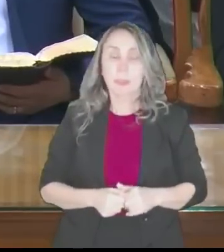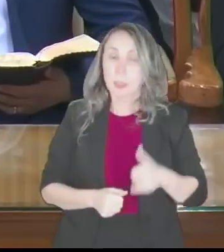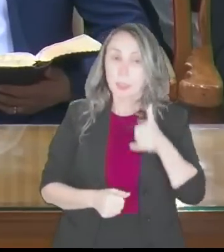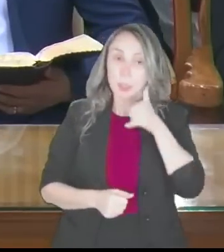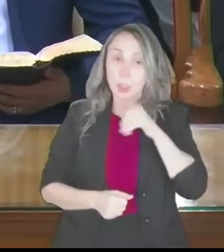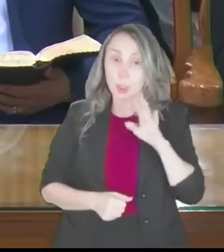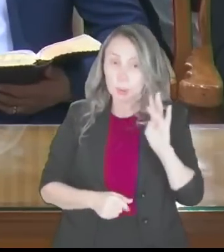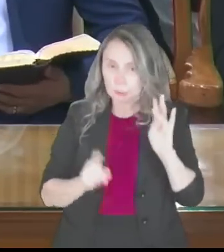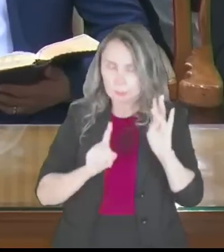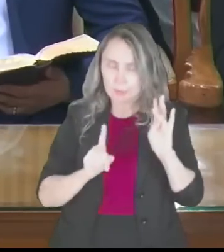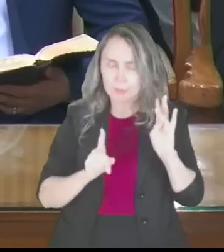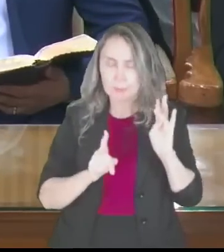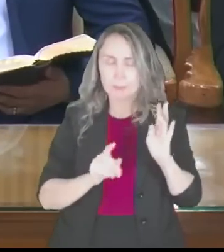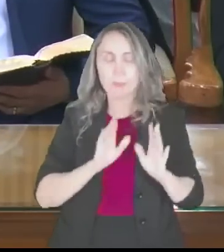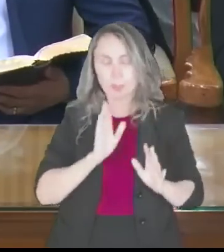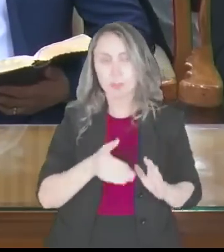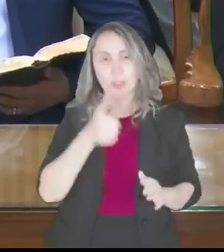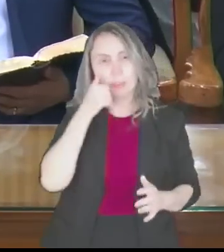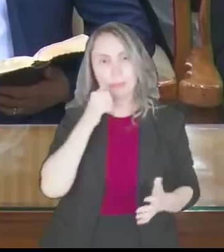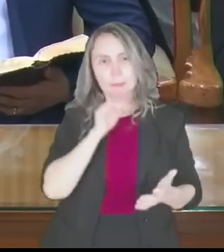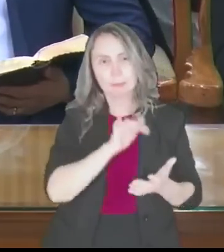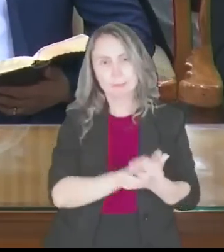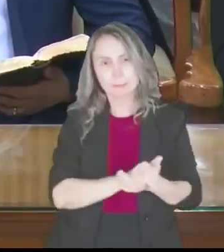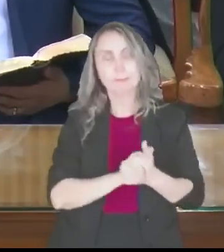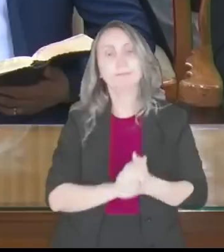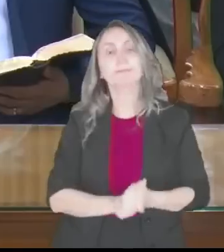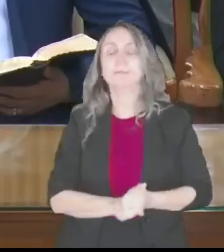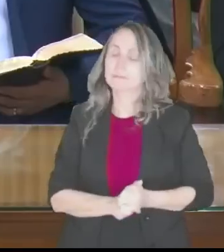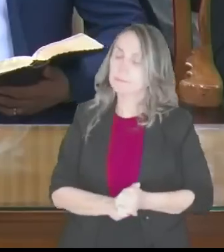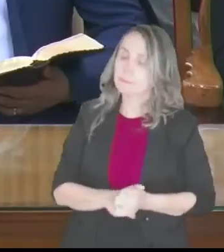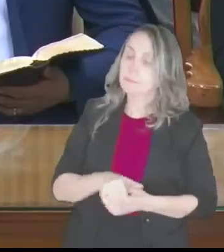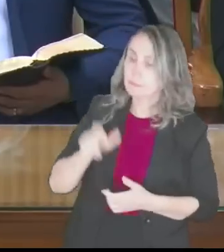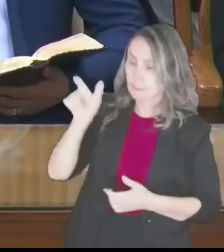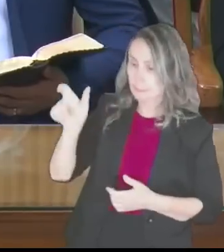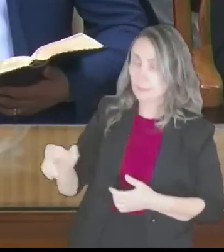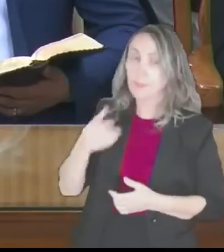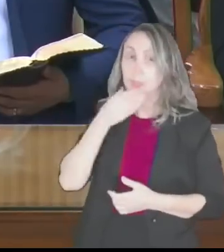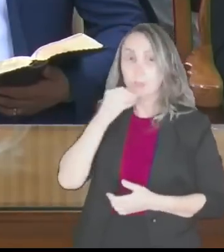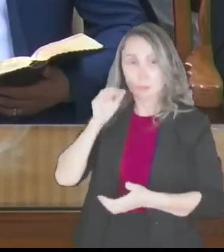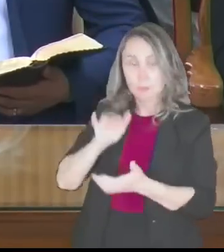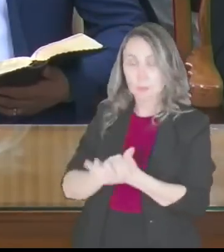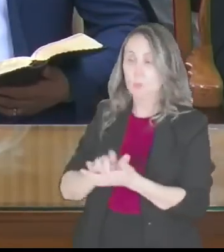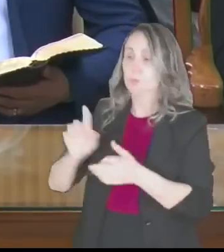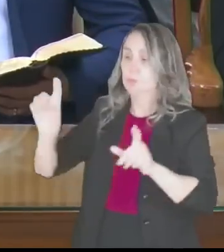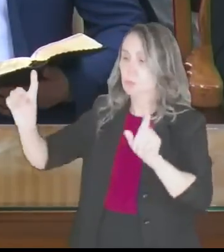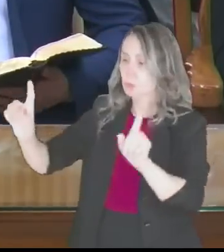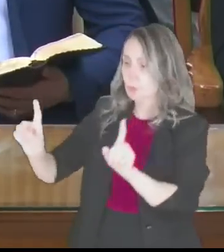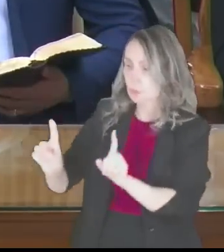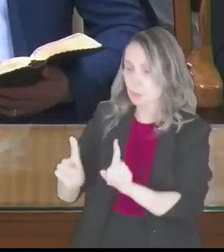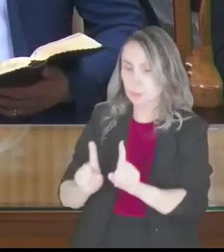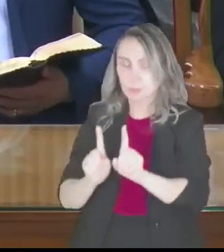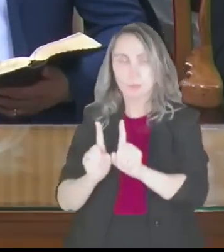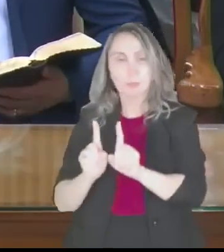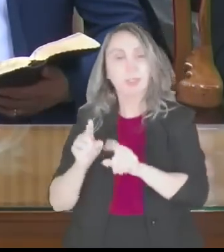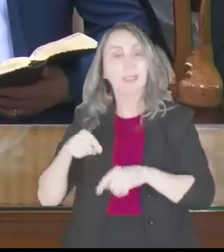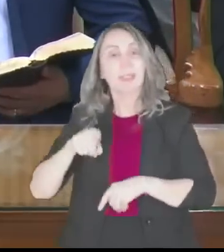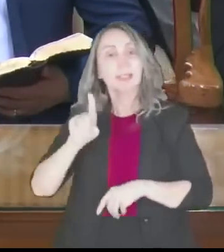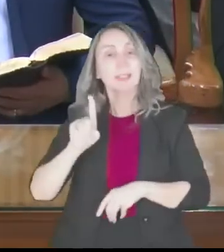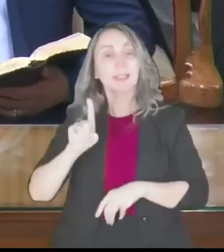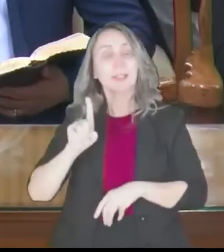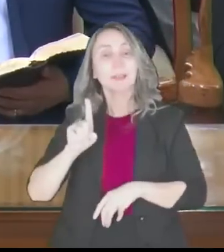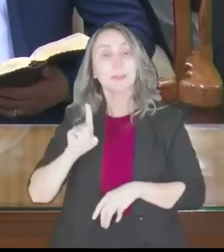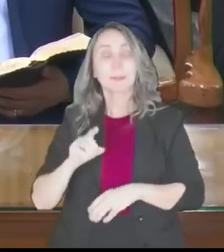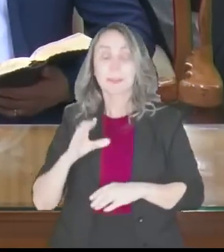o esposo. E a esposa, na casa da mãe dela, para uma câmara. Na sala grande era lugar de